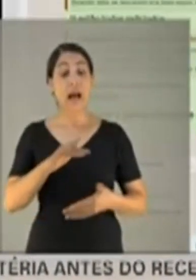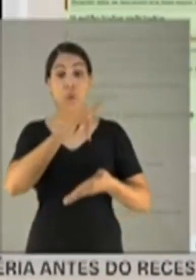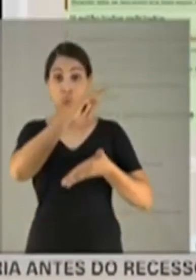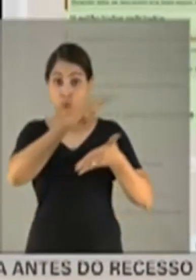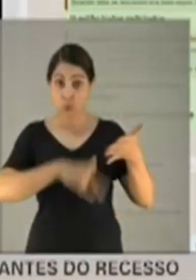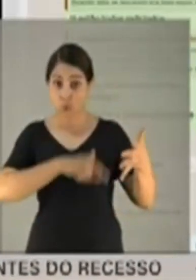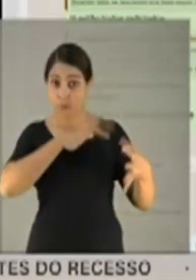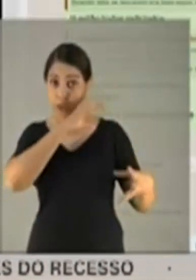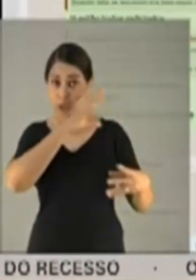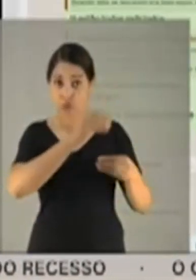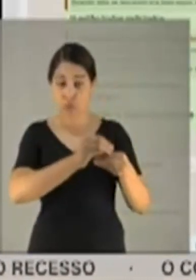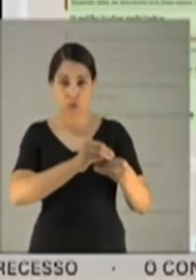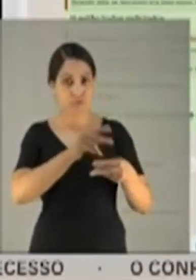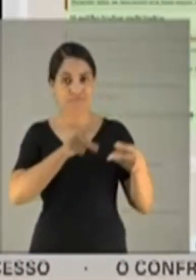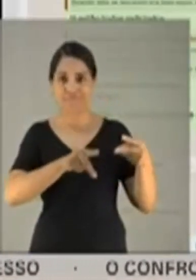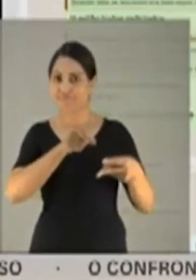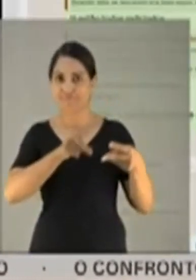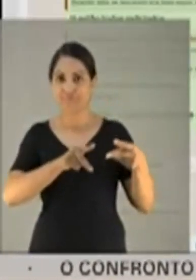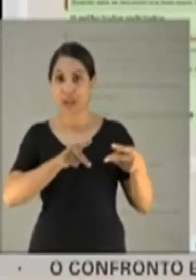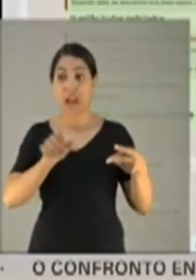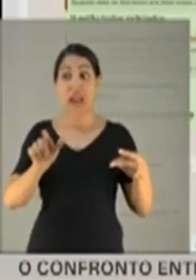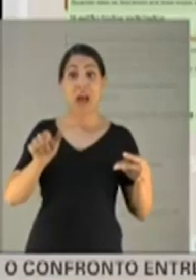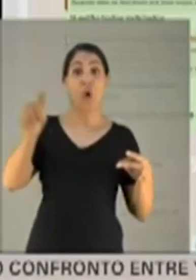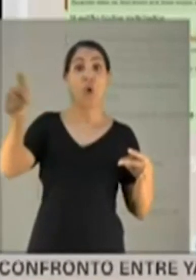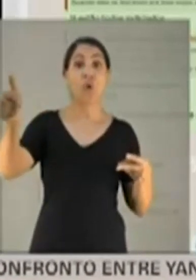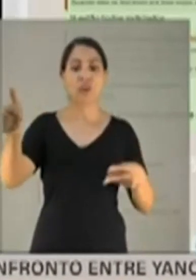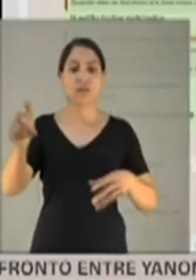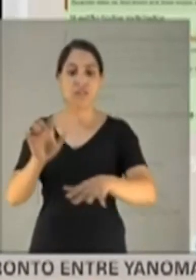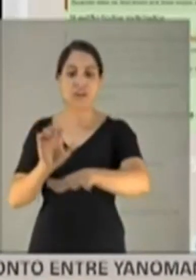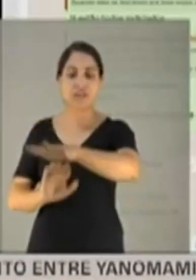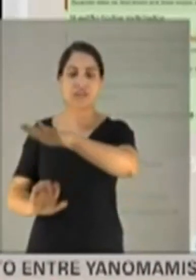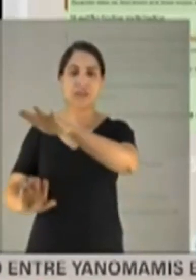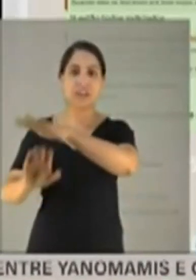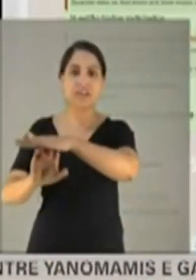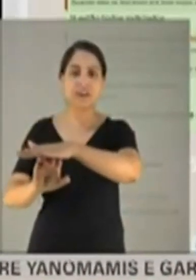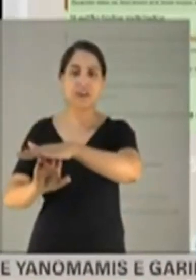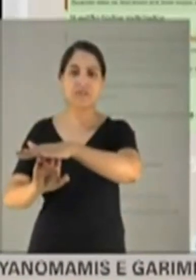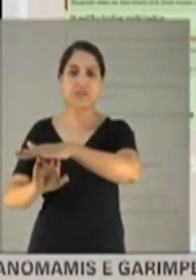nenhuma dessas duas. É outra empresa diferente.